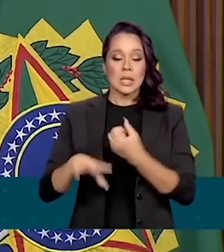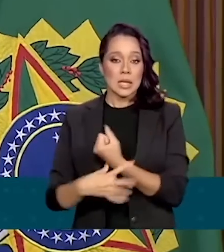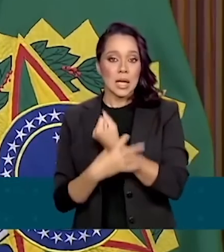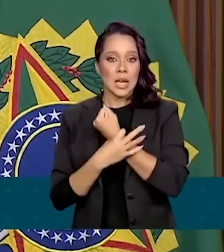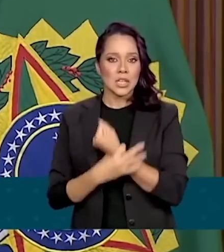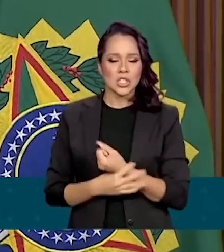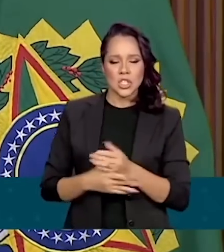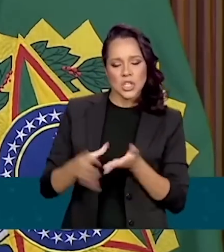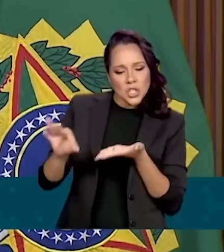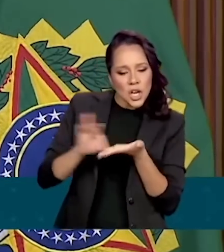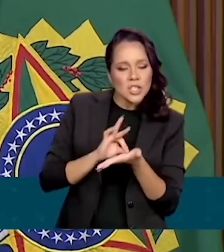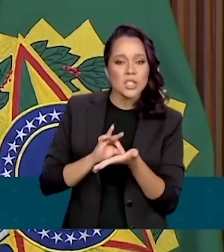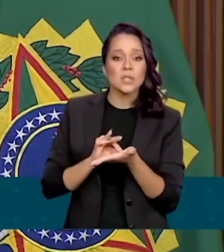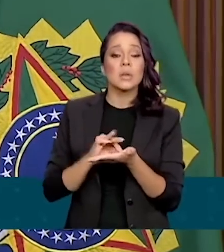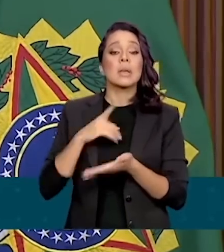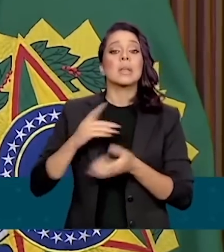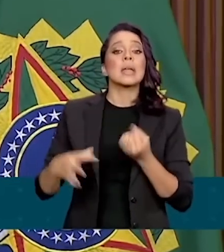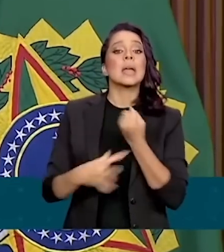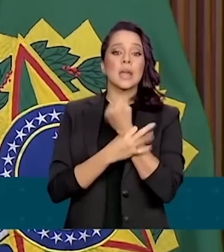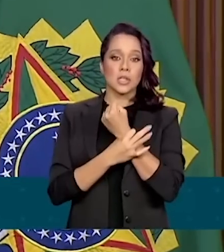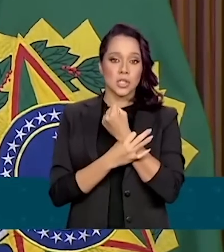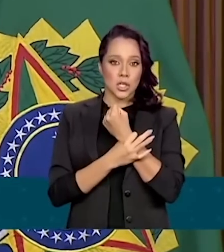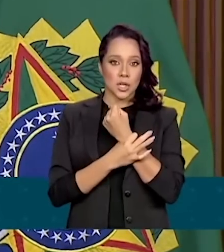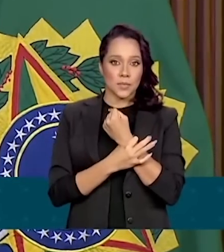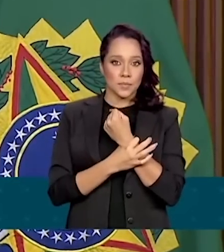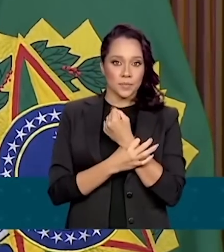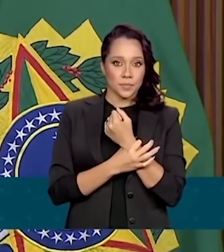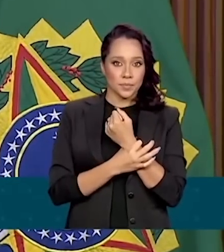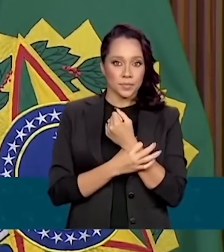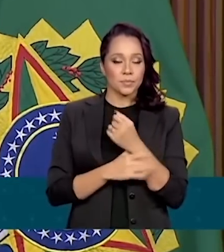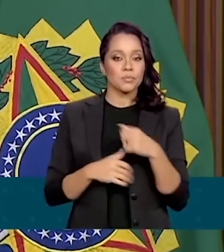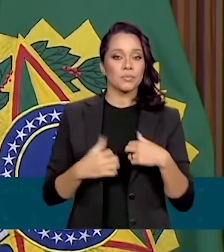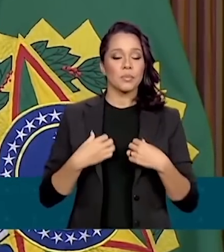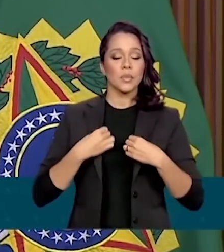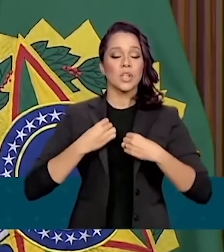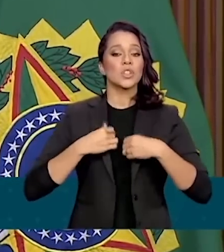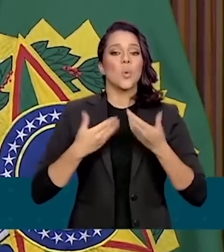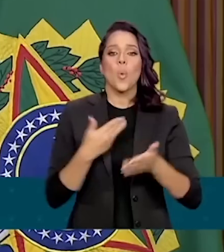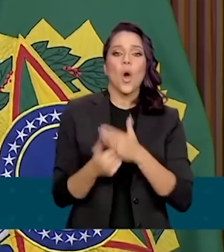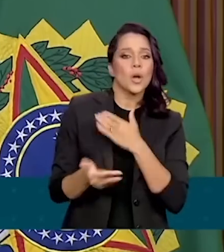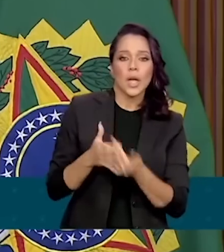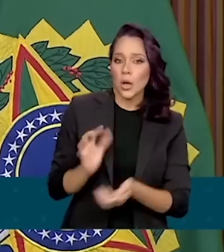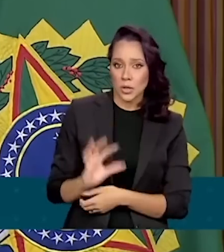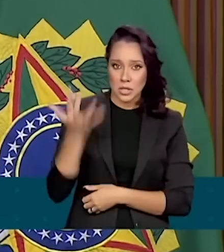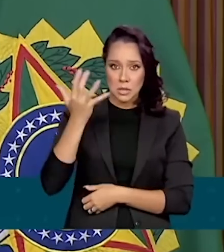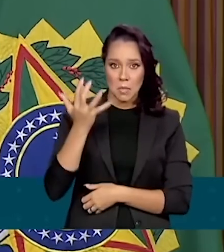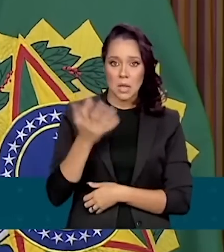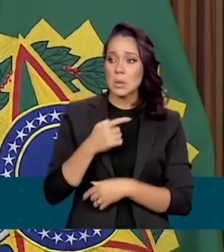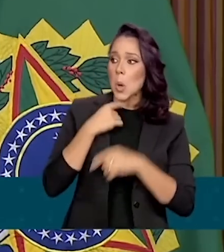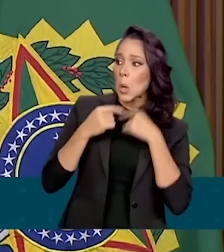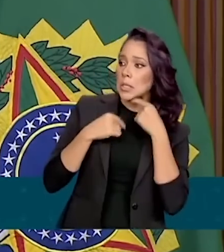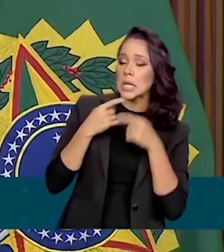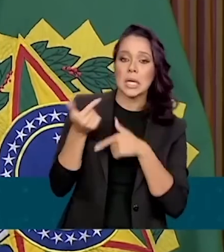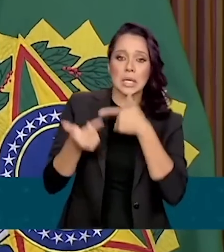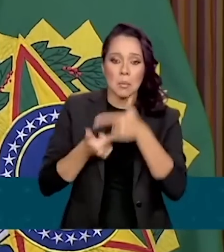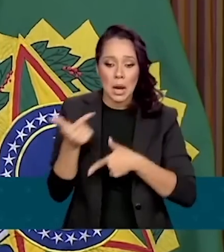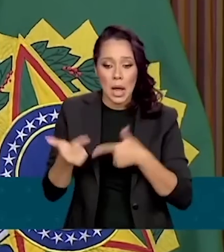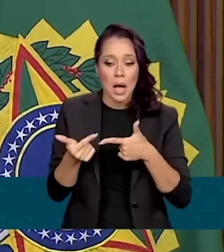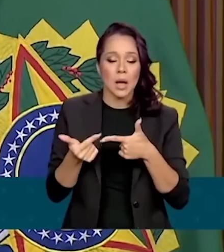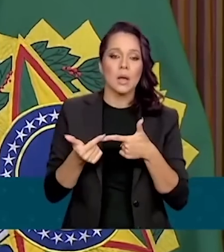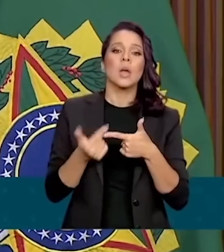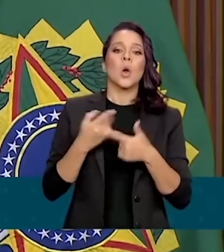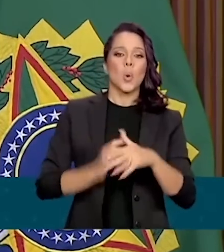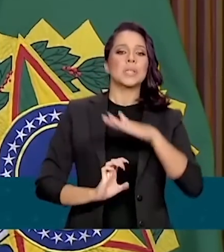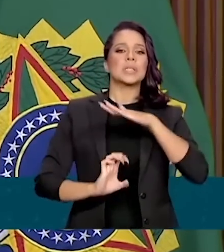de registro, que ele tenha garantia de que quando, por motivo qualquer, ele estiver em possibilidade de trabalhar,